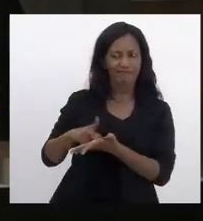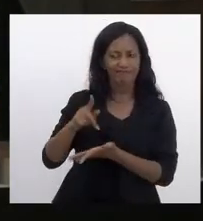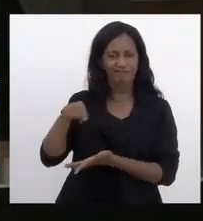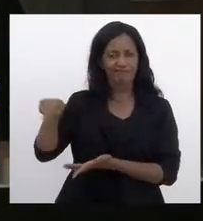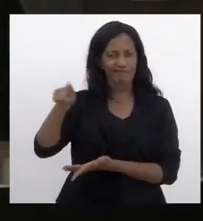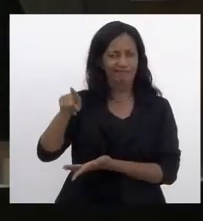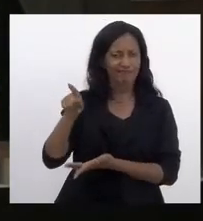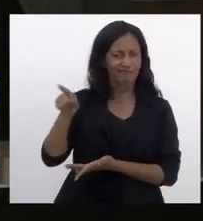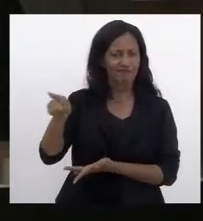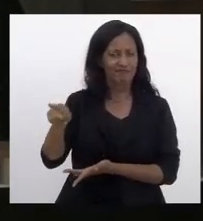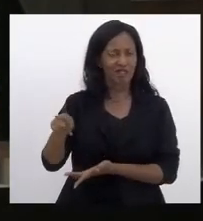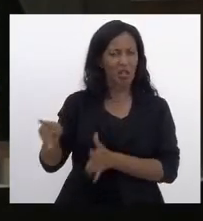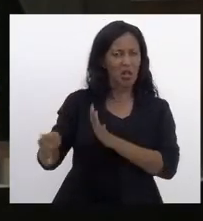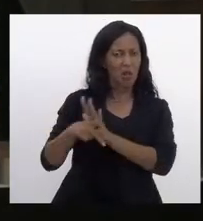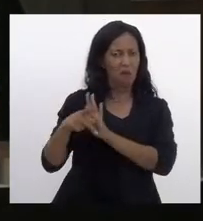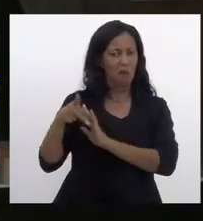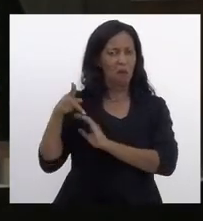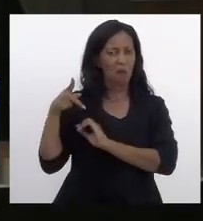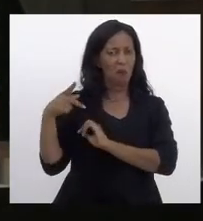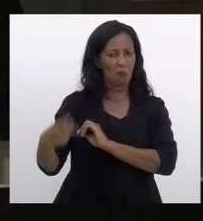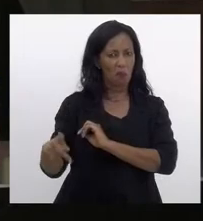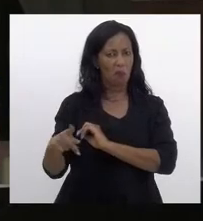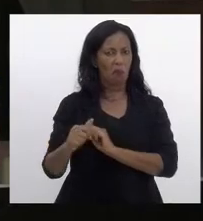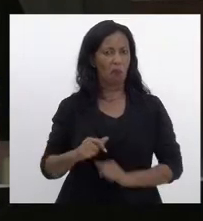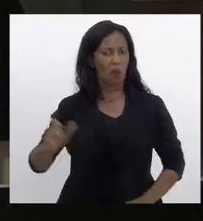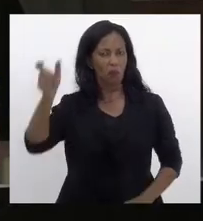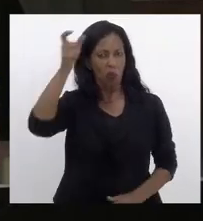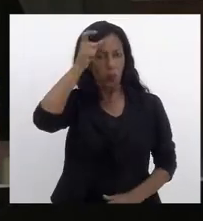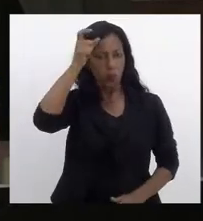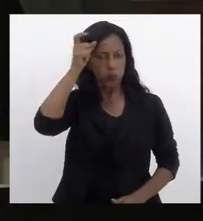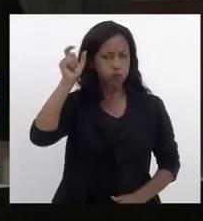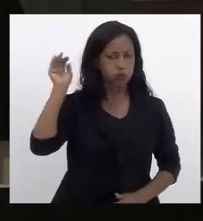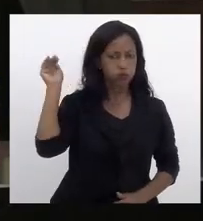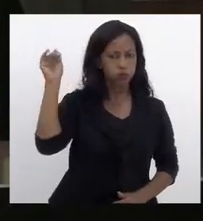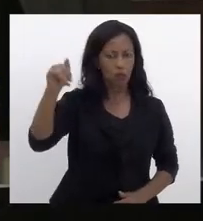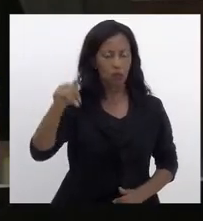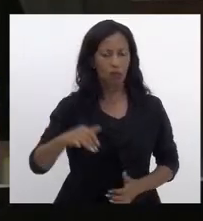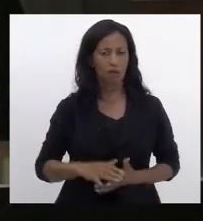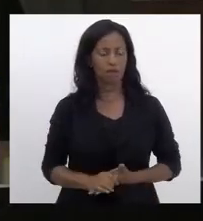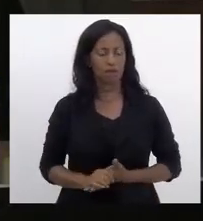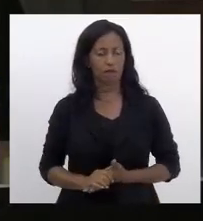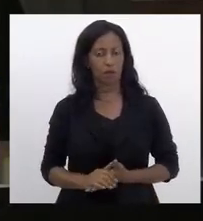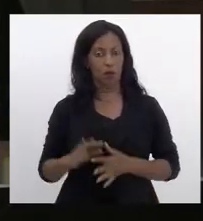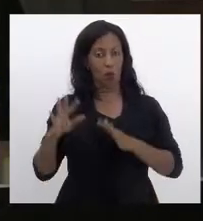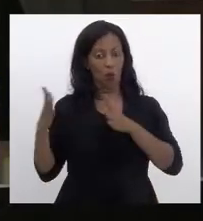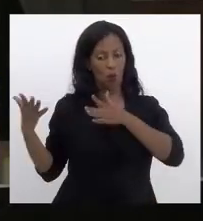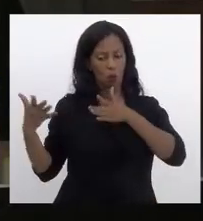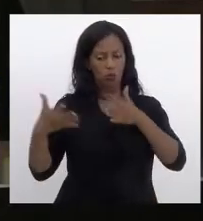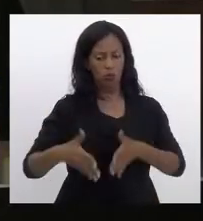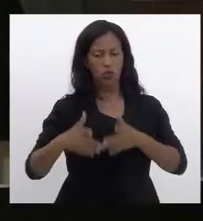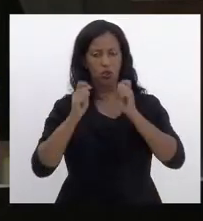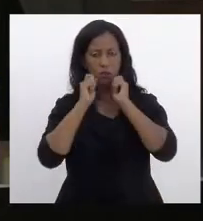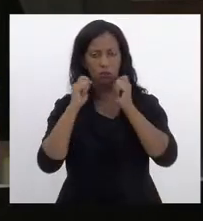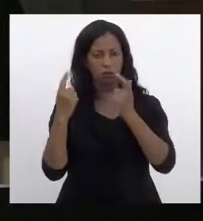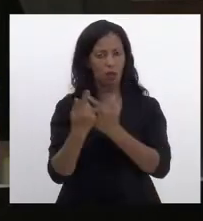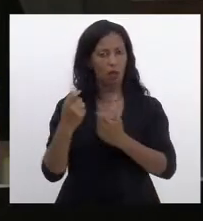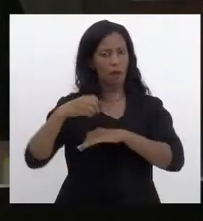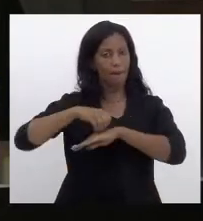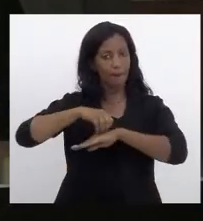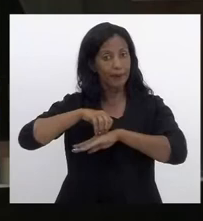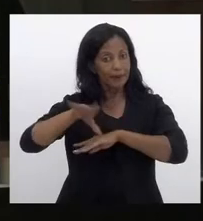eles são a própria encarnação do demônio. Quando chega aqui nessa casa uma